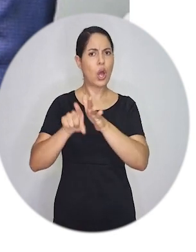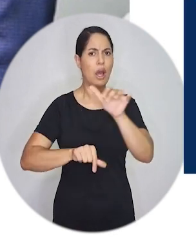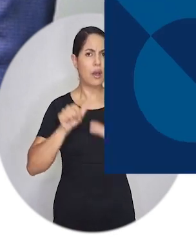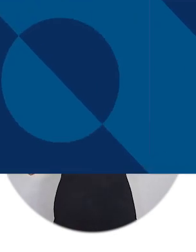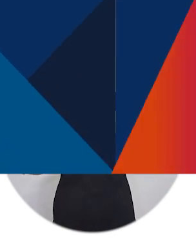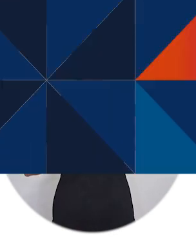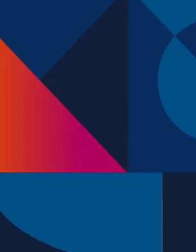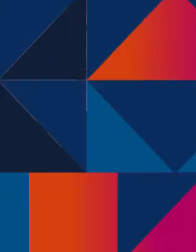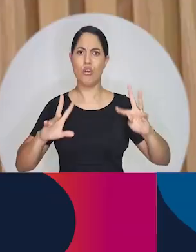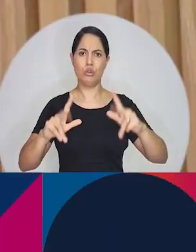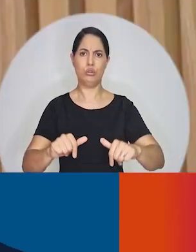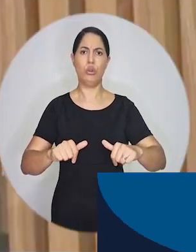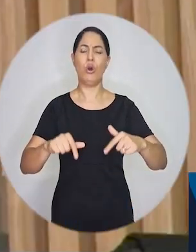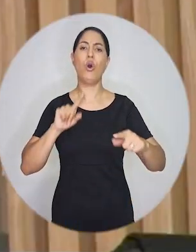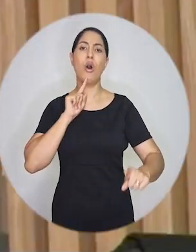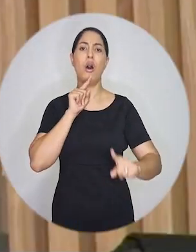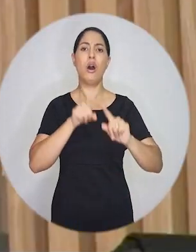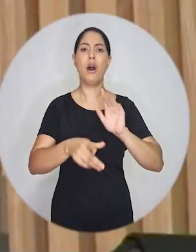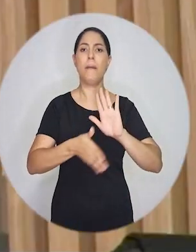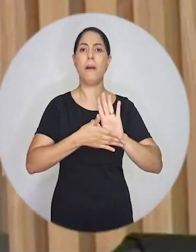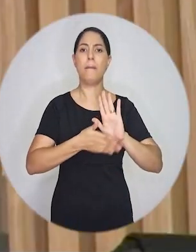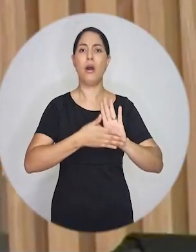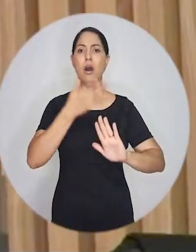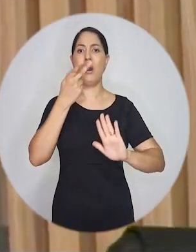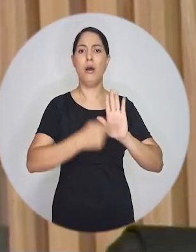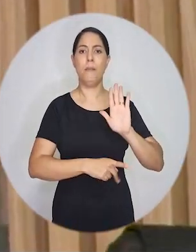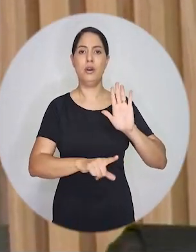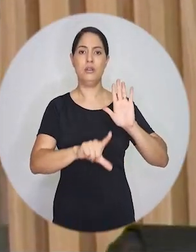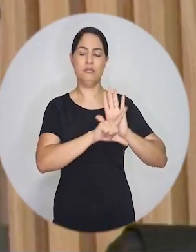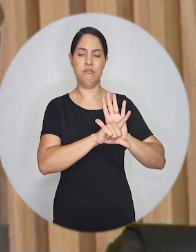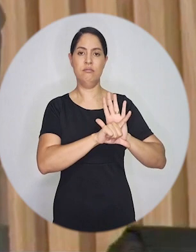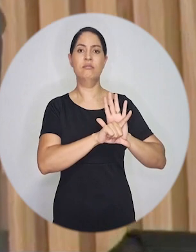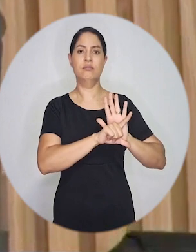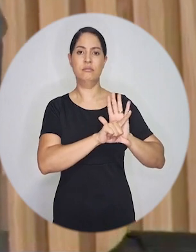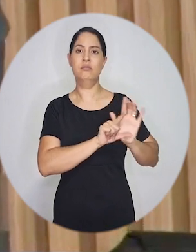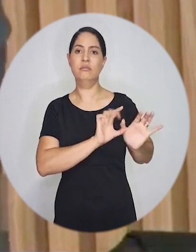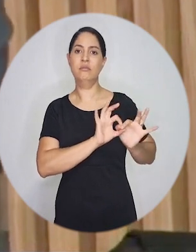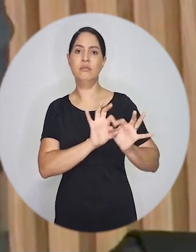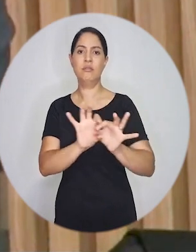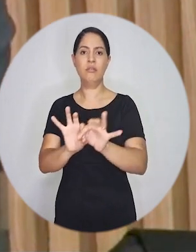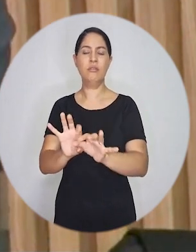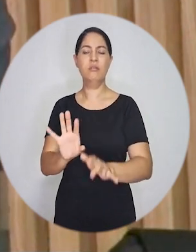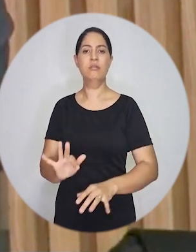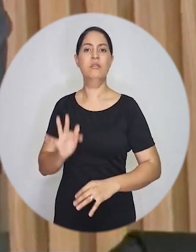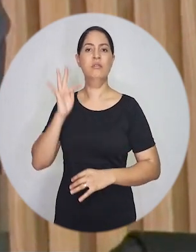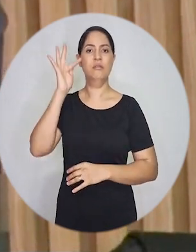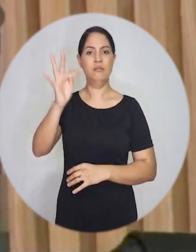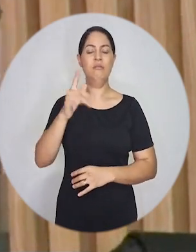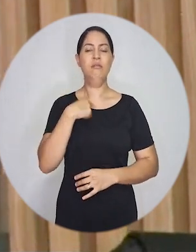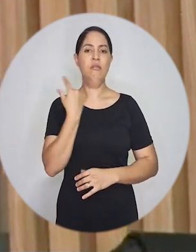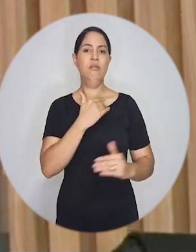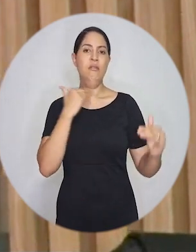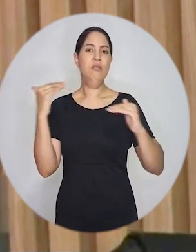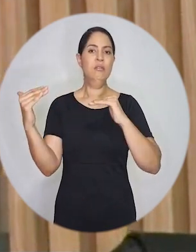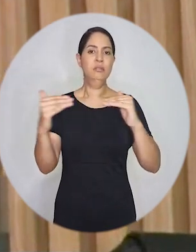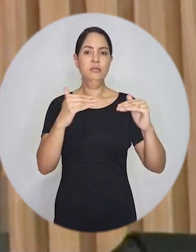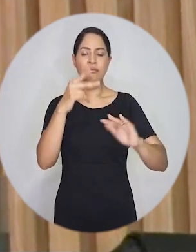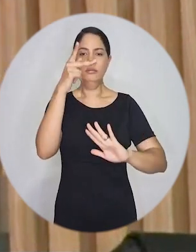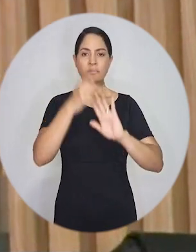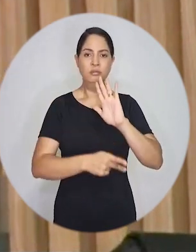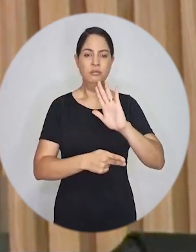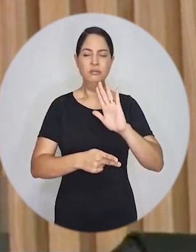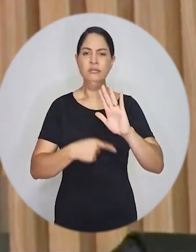todos e todas que compartilham conosco a defesa de um projeto igual para o nosso futuro. O futuro onde estejamos